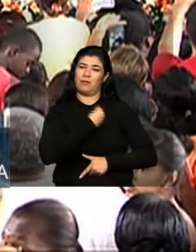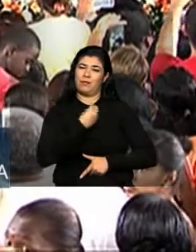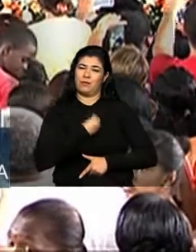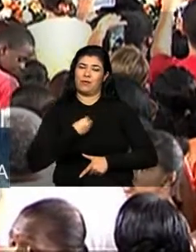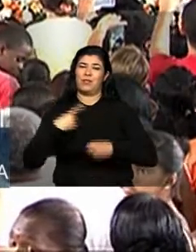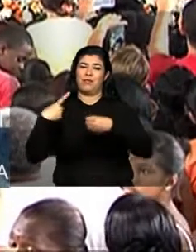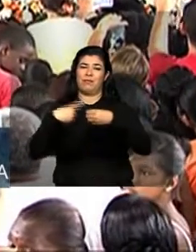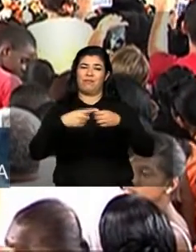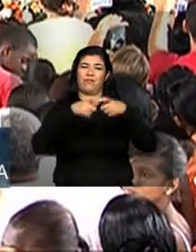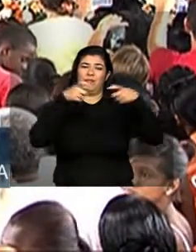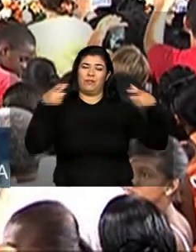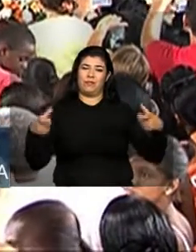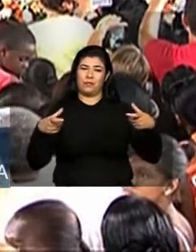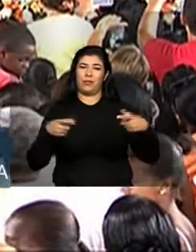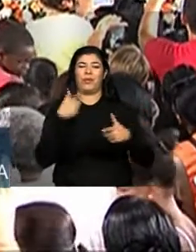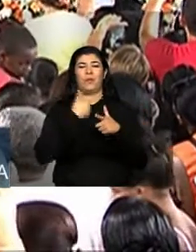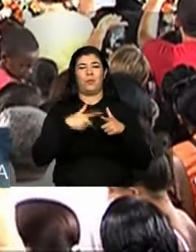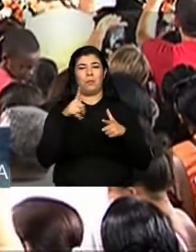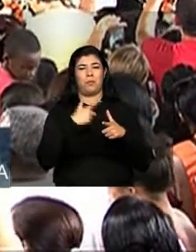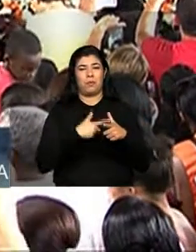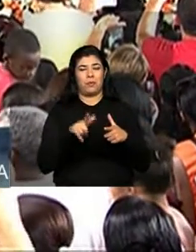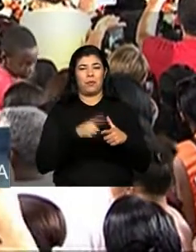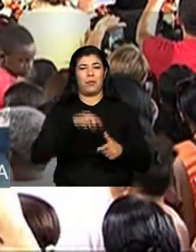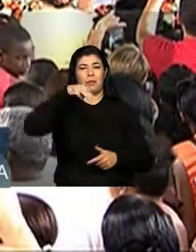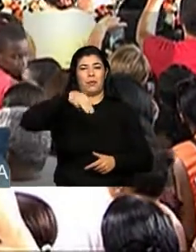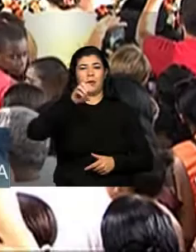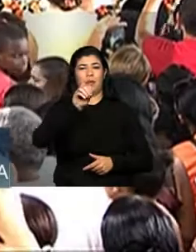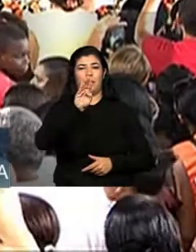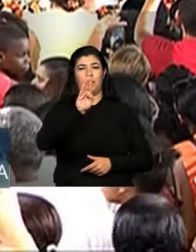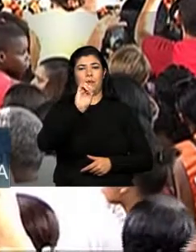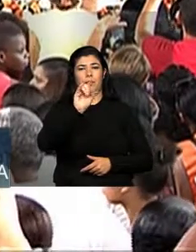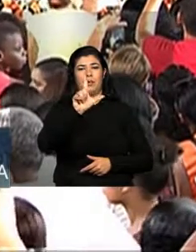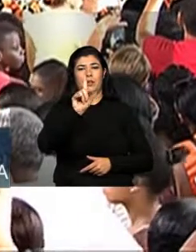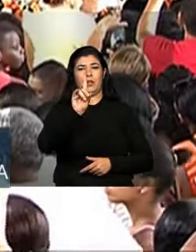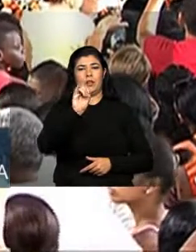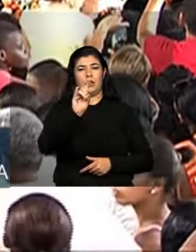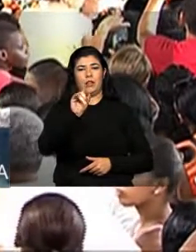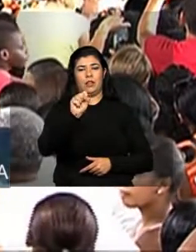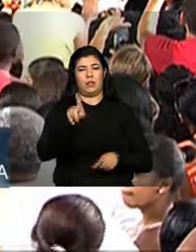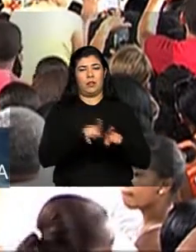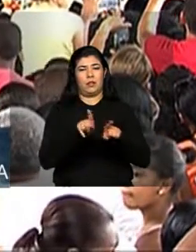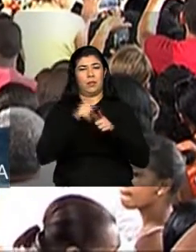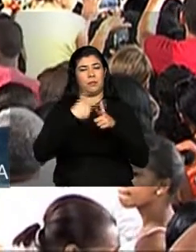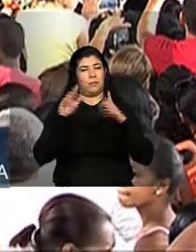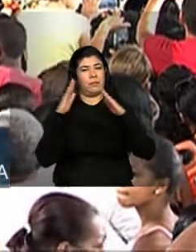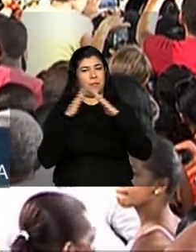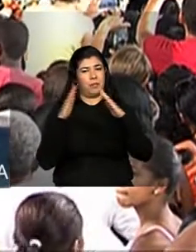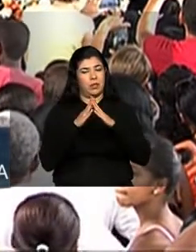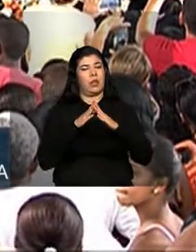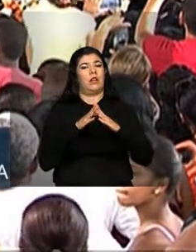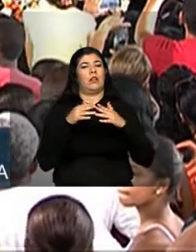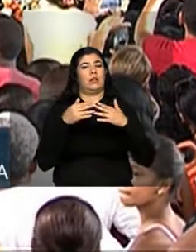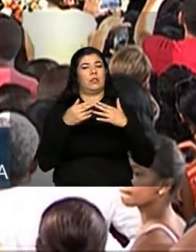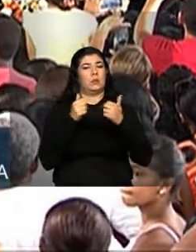cidades, o problema da mobilidade urbana, o problema das moradias. Quero cumprimentar